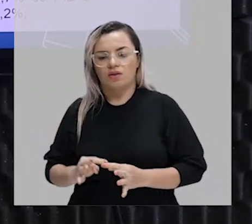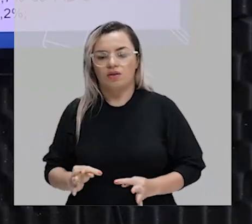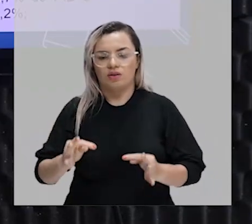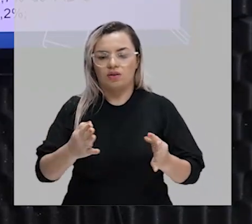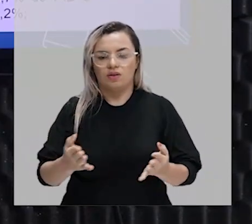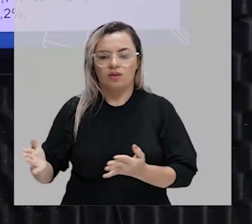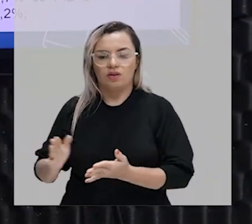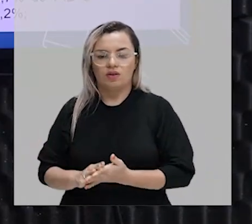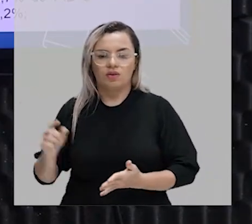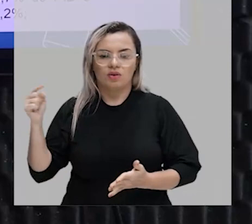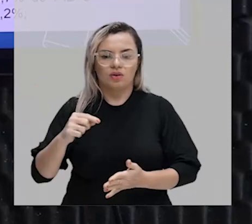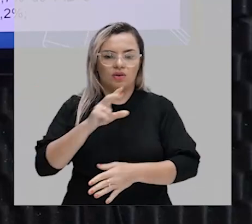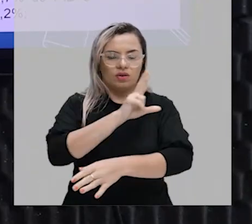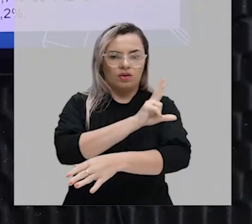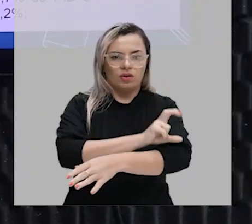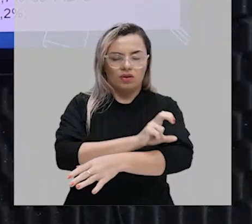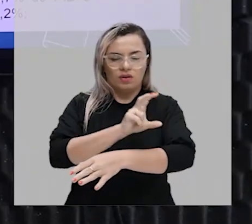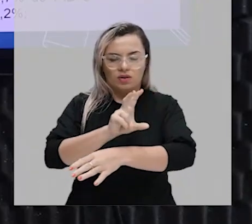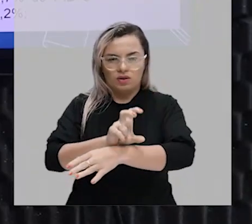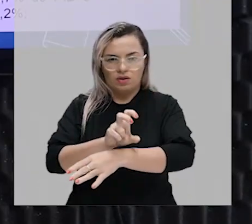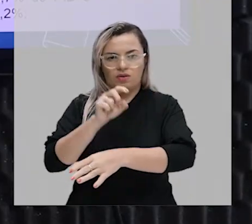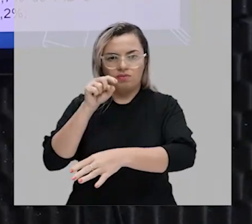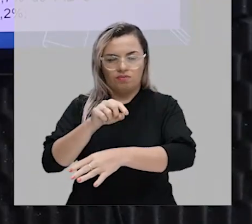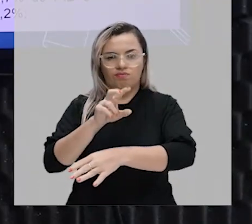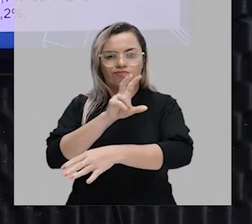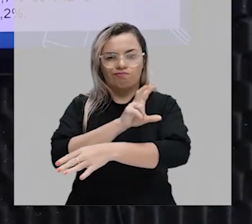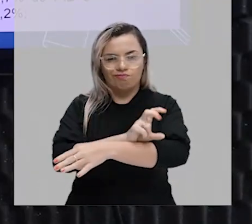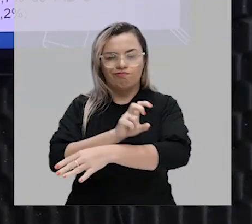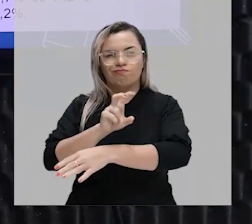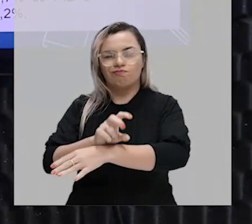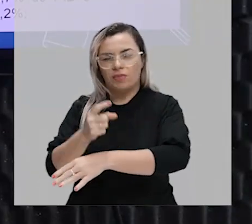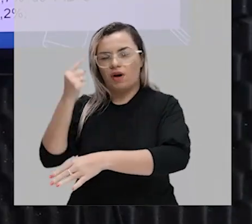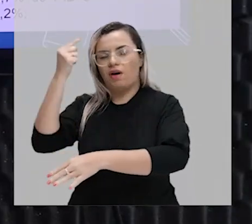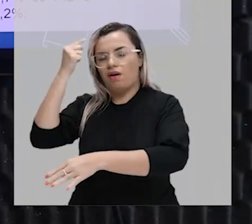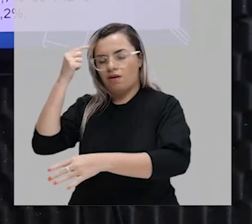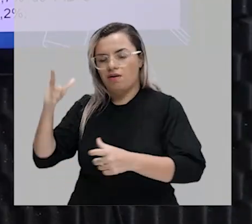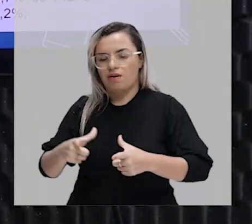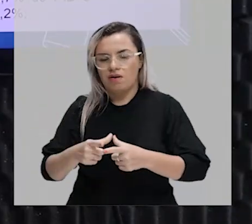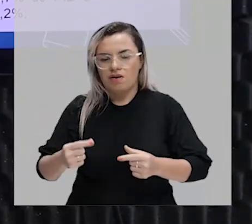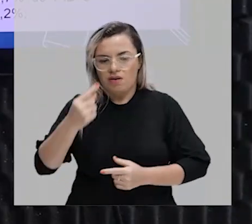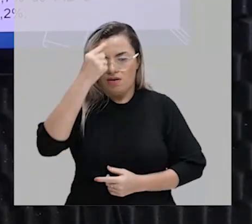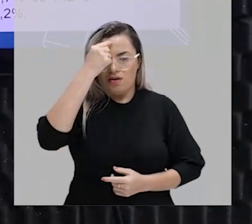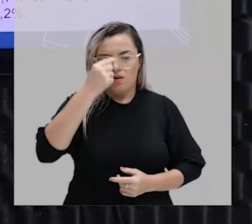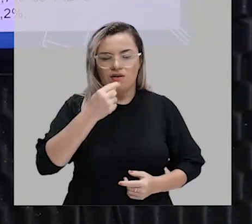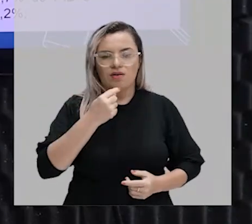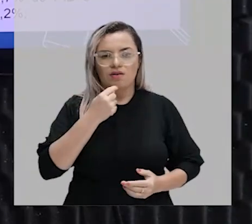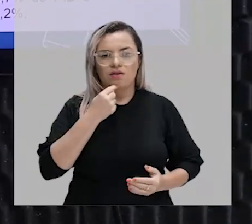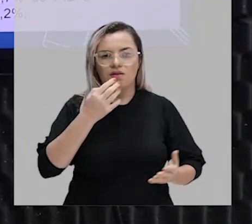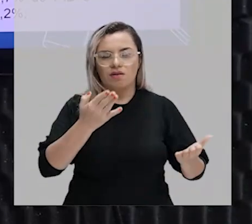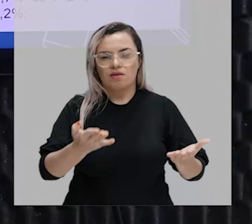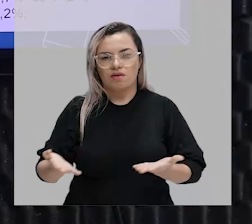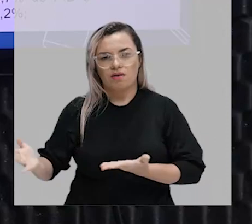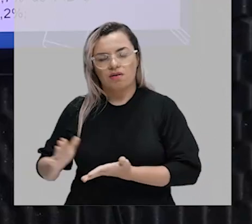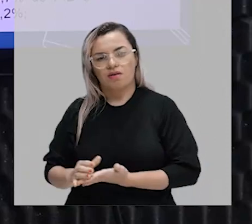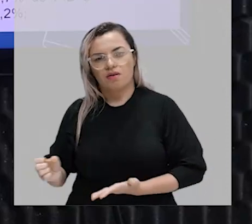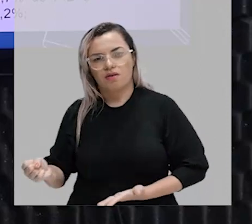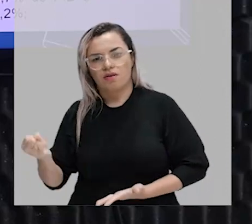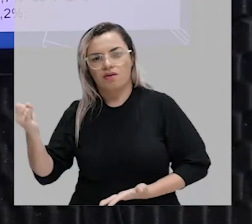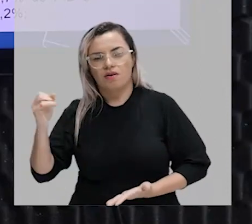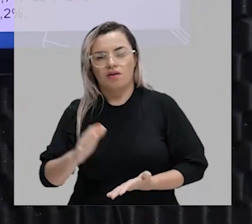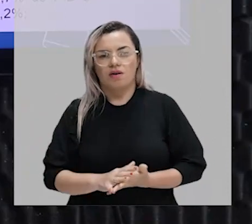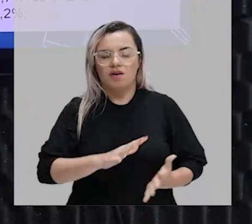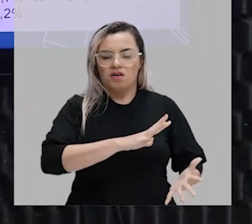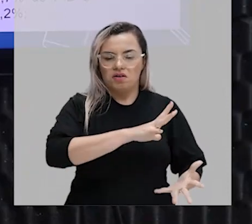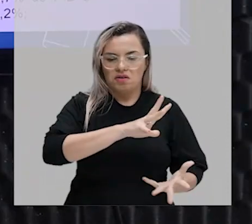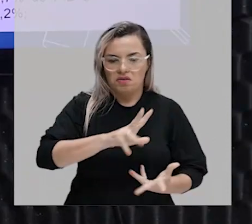nível da robótica, se vem à mente logo o Japão, como vocês podem ver aqui na imagem, é um país aí que tem um grande destaque a nível mundial,